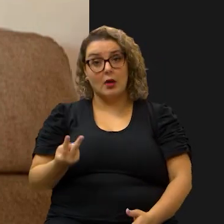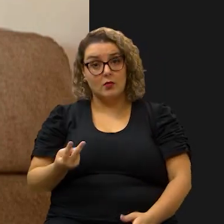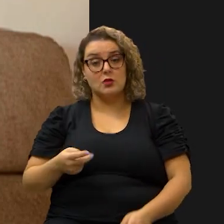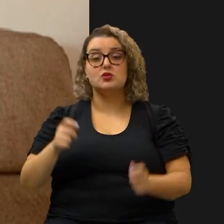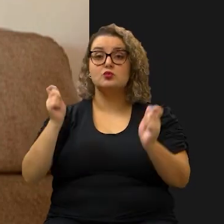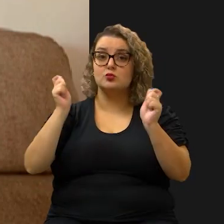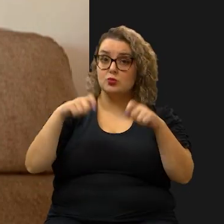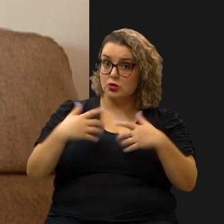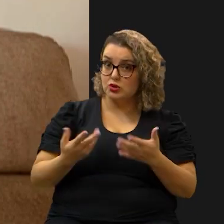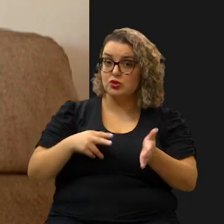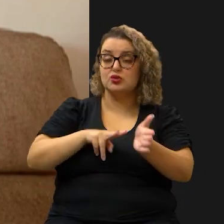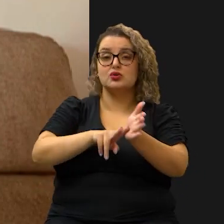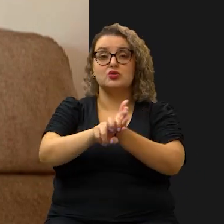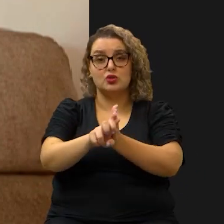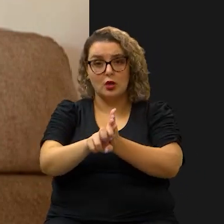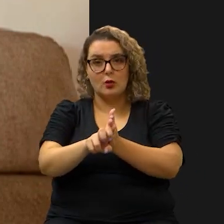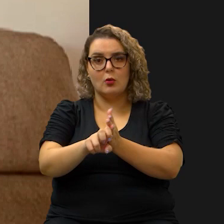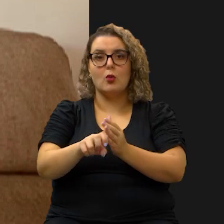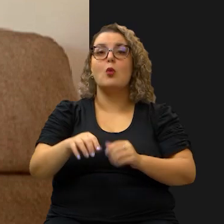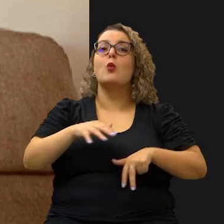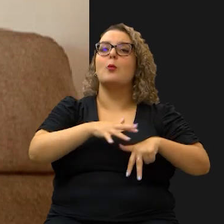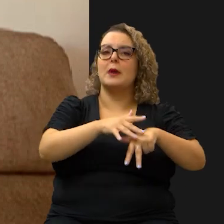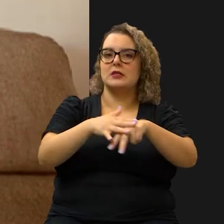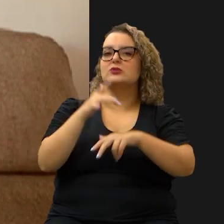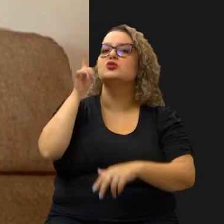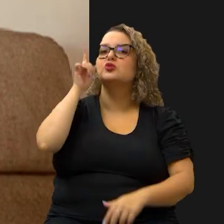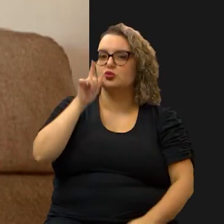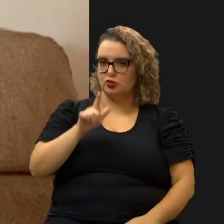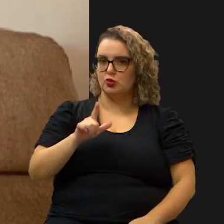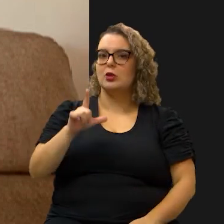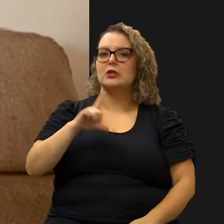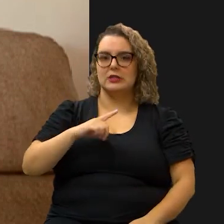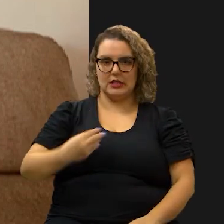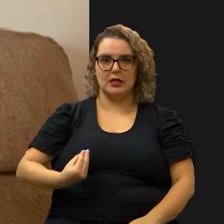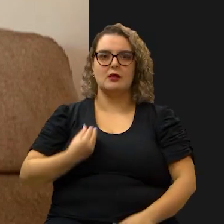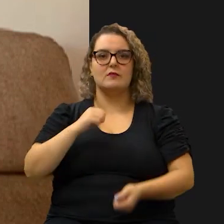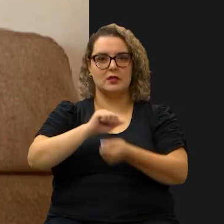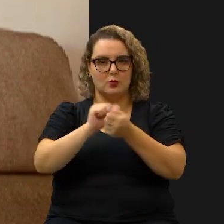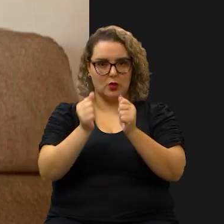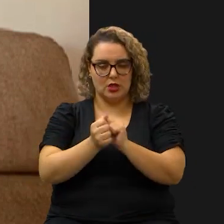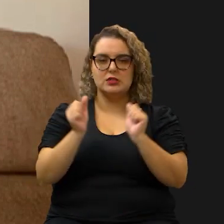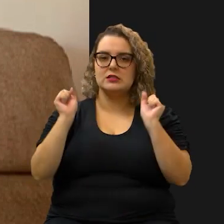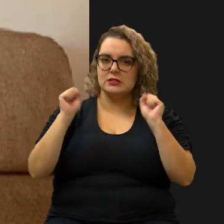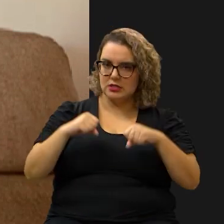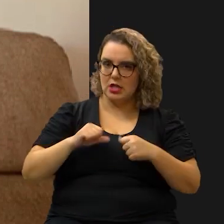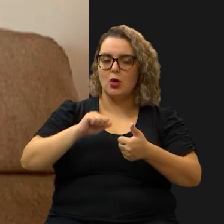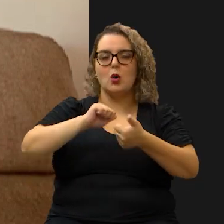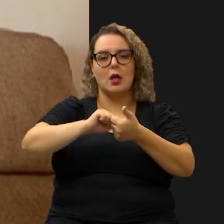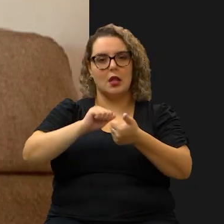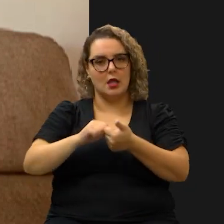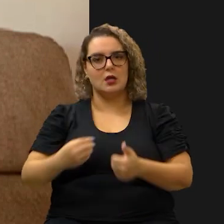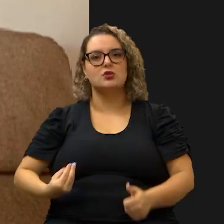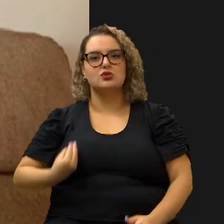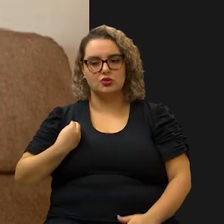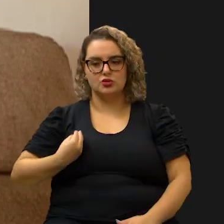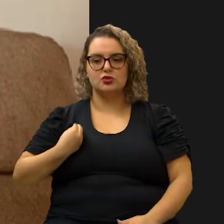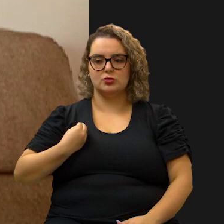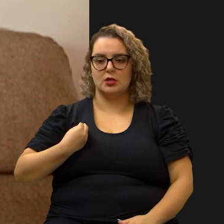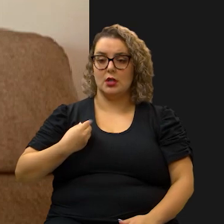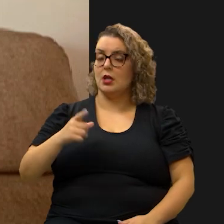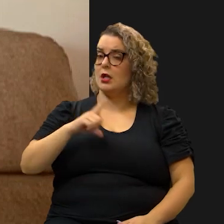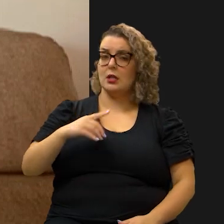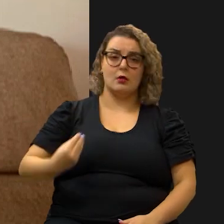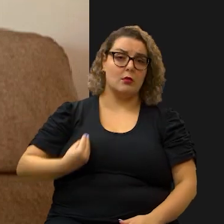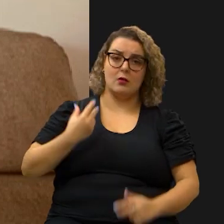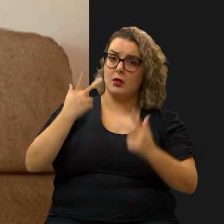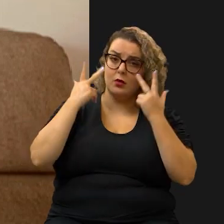vez que possivelmente diagnosticadas, o paciente consegue sim ter a sua vida restabelecida, a sua qualidade de vida e